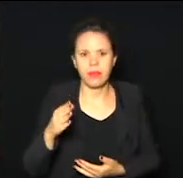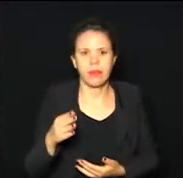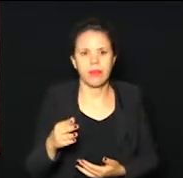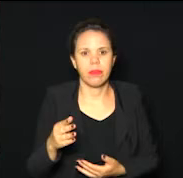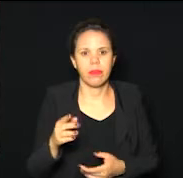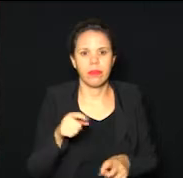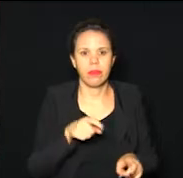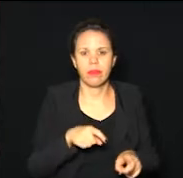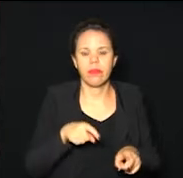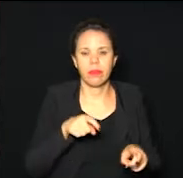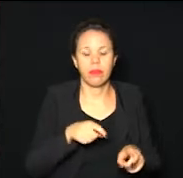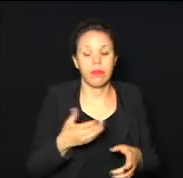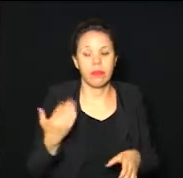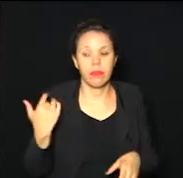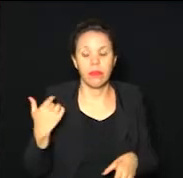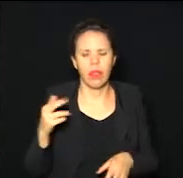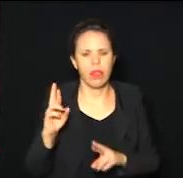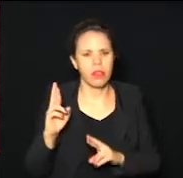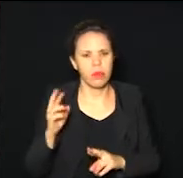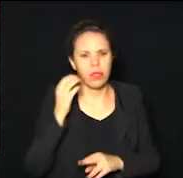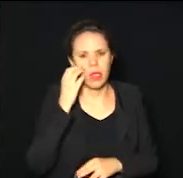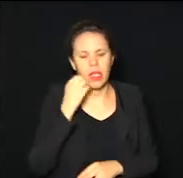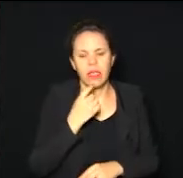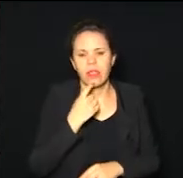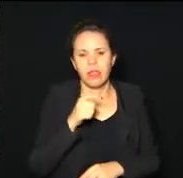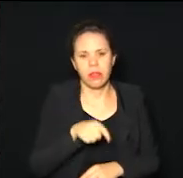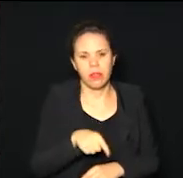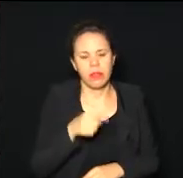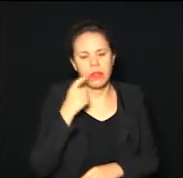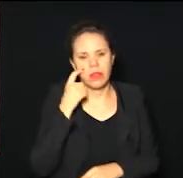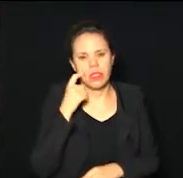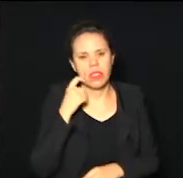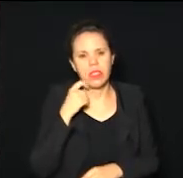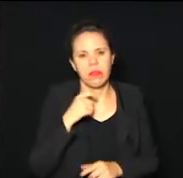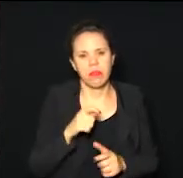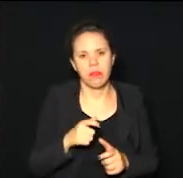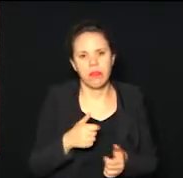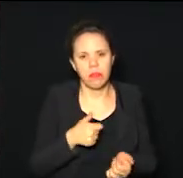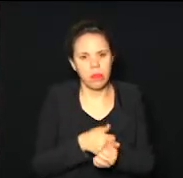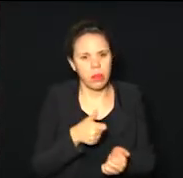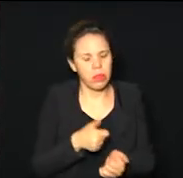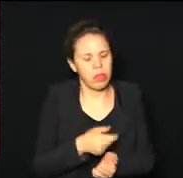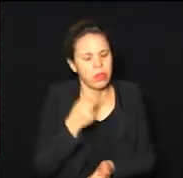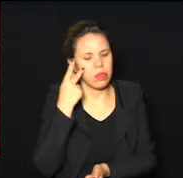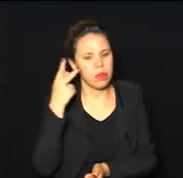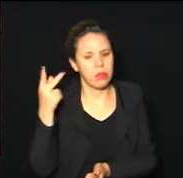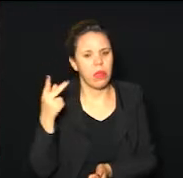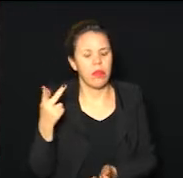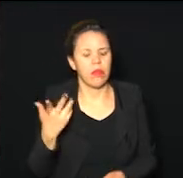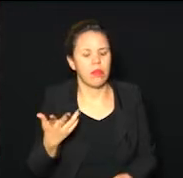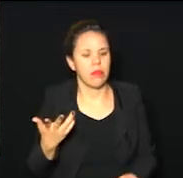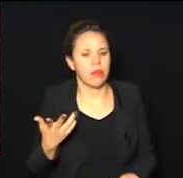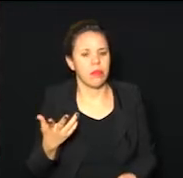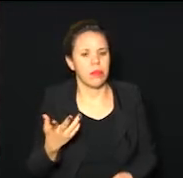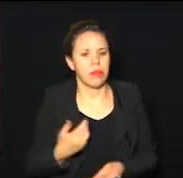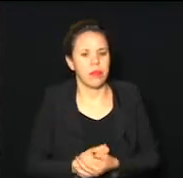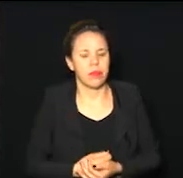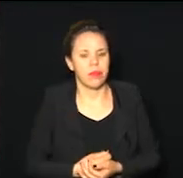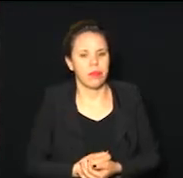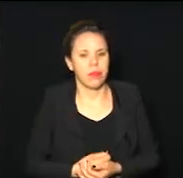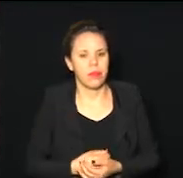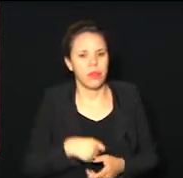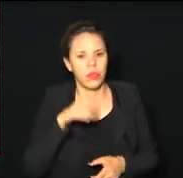interior. Era esperado que Campinas, né, com a proximidade de São Paulo, com os